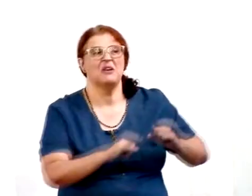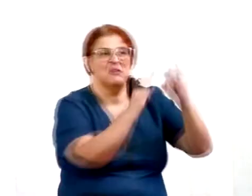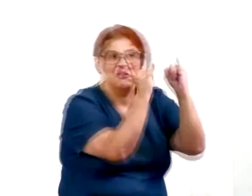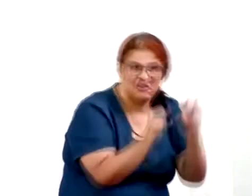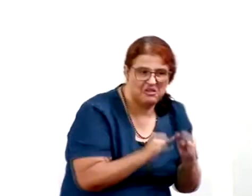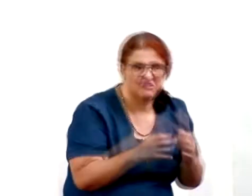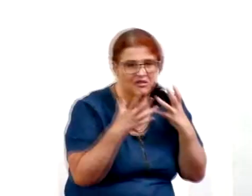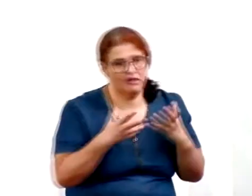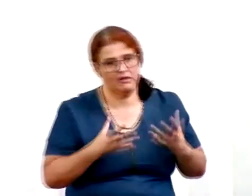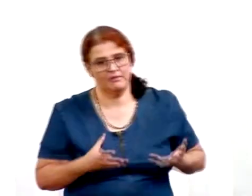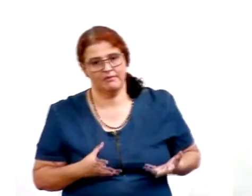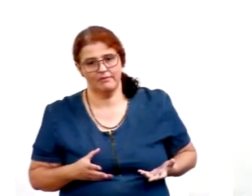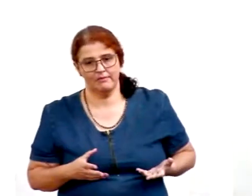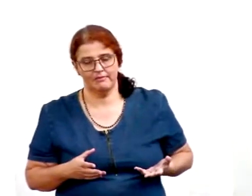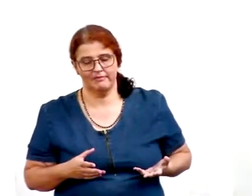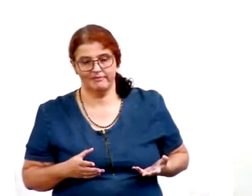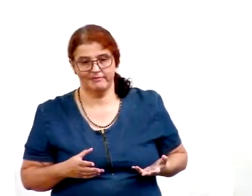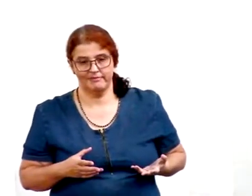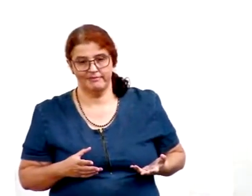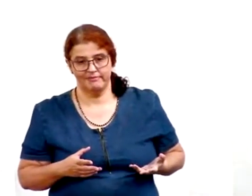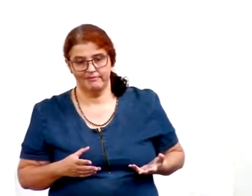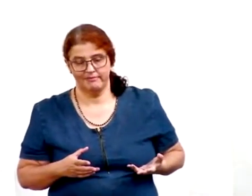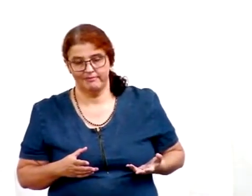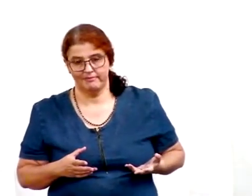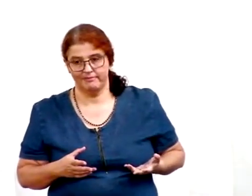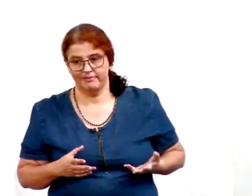as nossas afeições, tudo que nós somos.